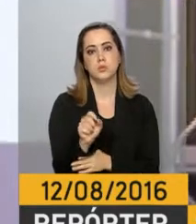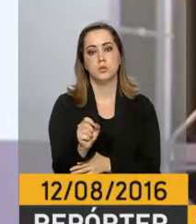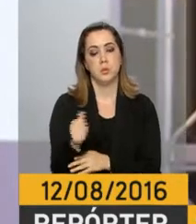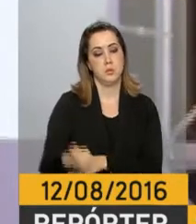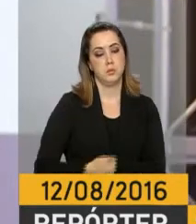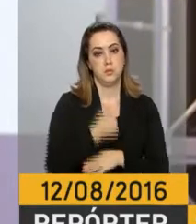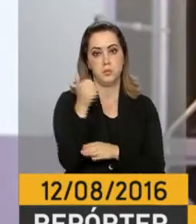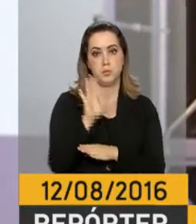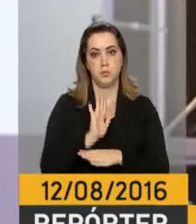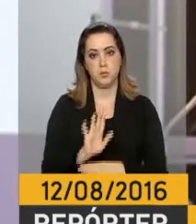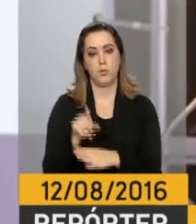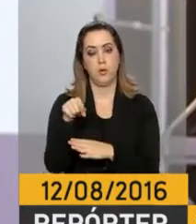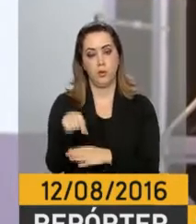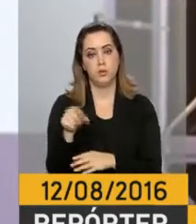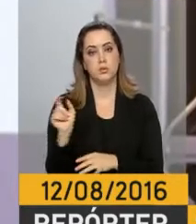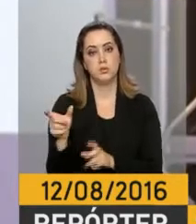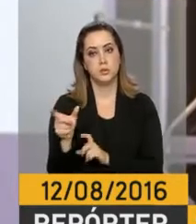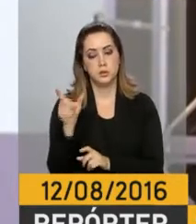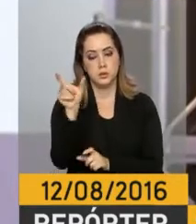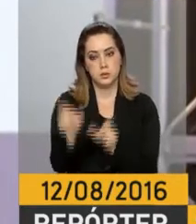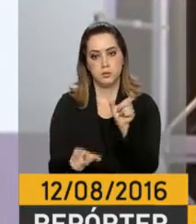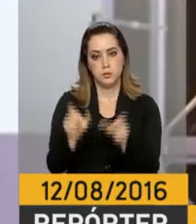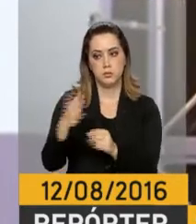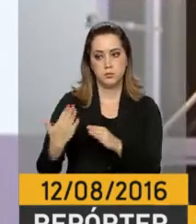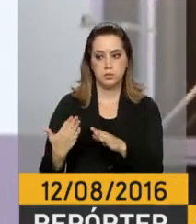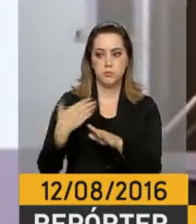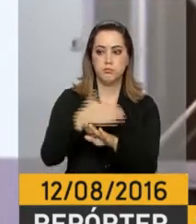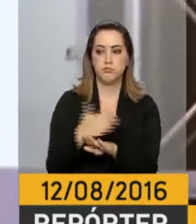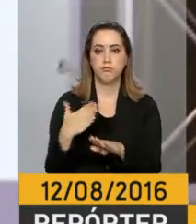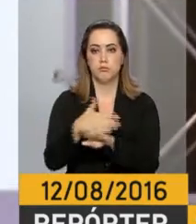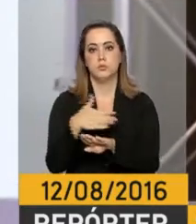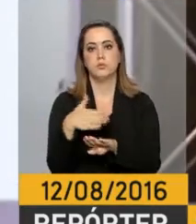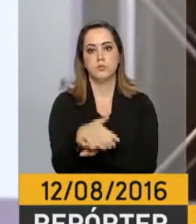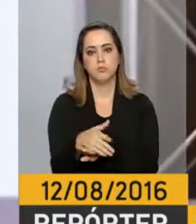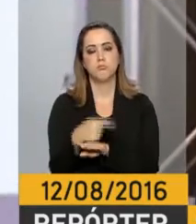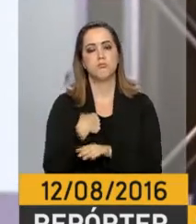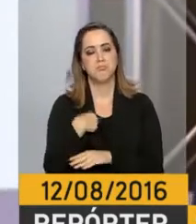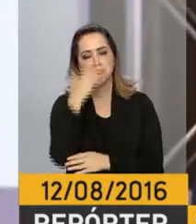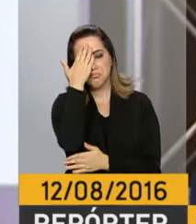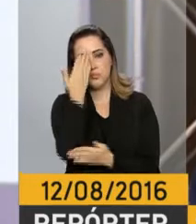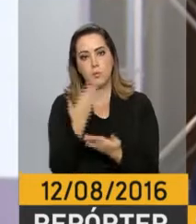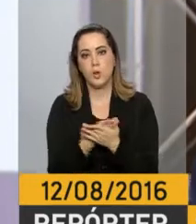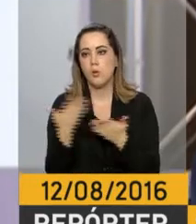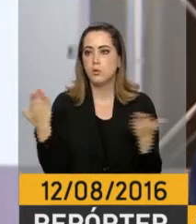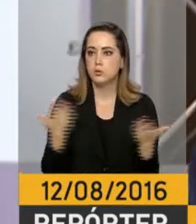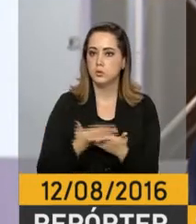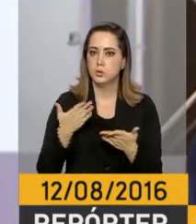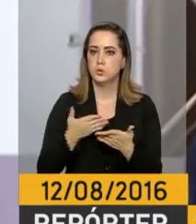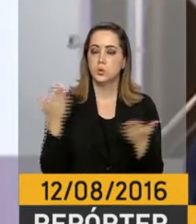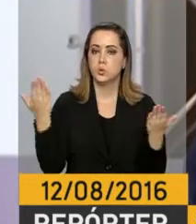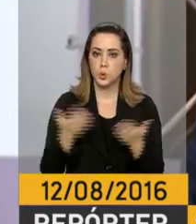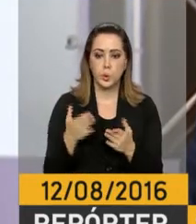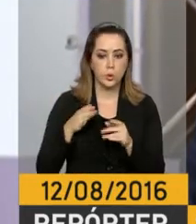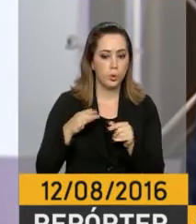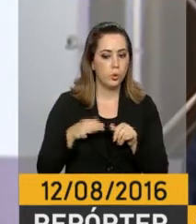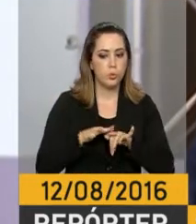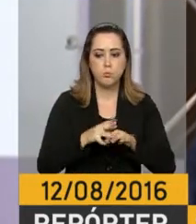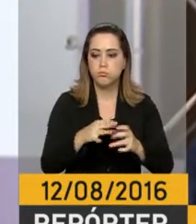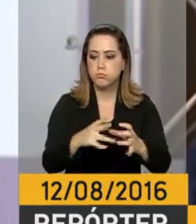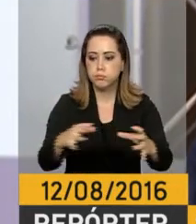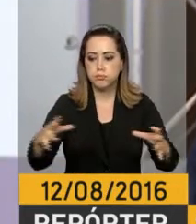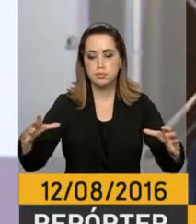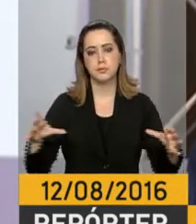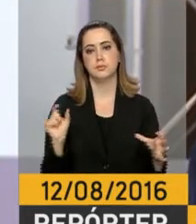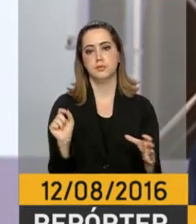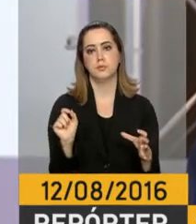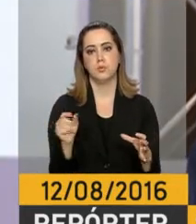públicos. Eu acredito que hoje a capilaridade é muito mais ampla,